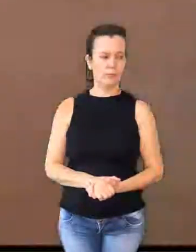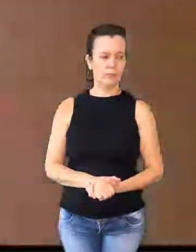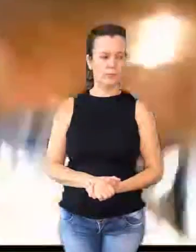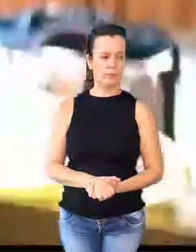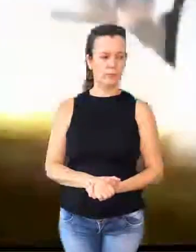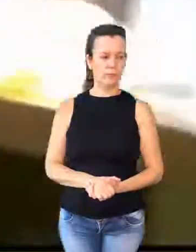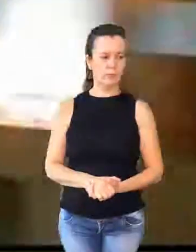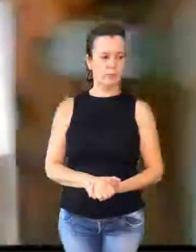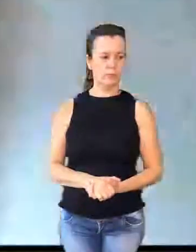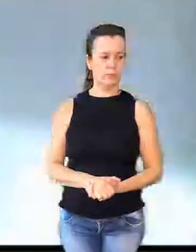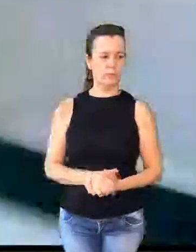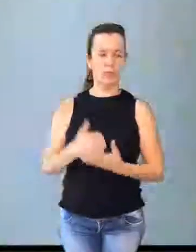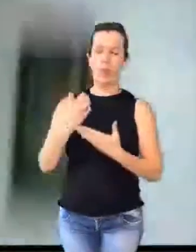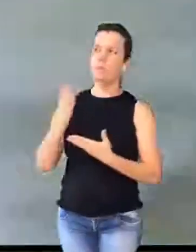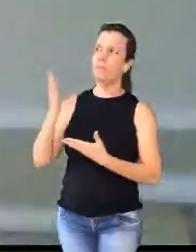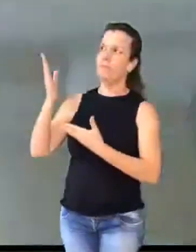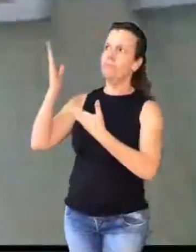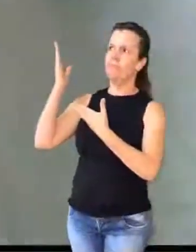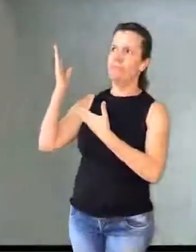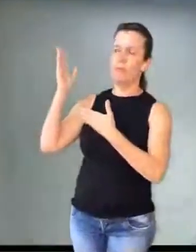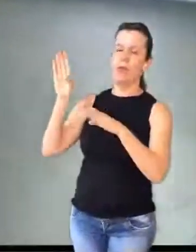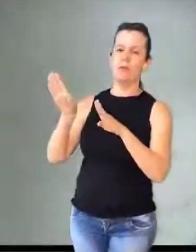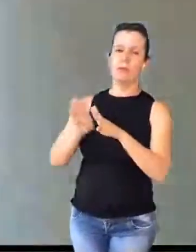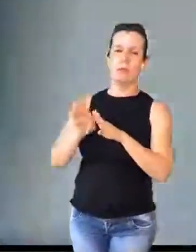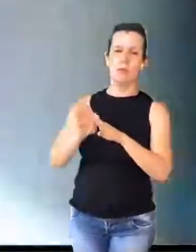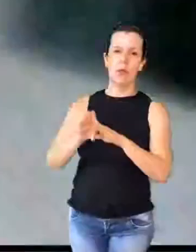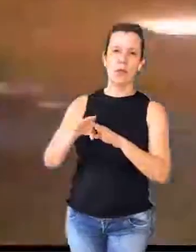os braços.